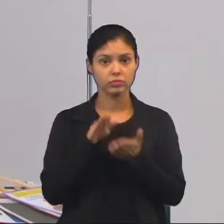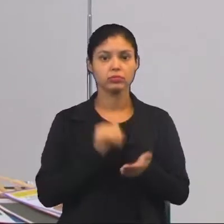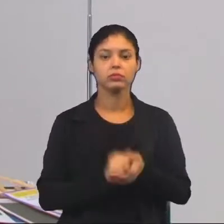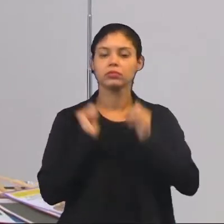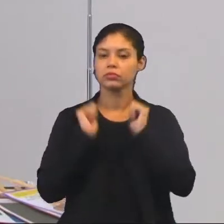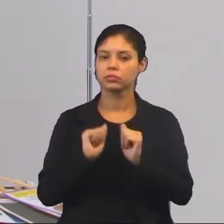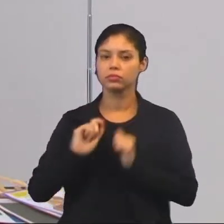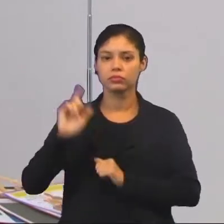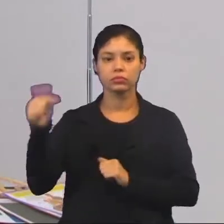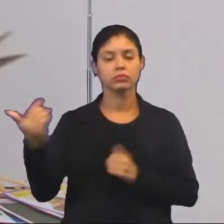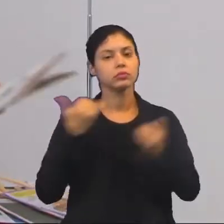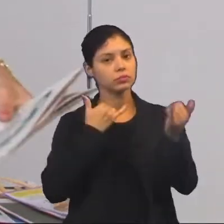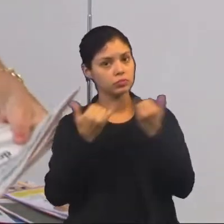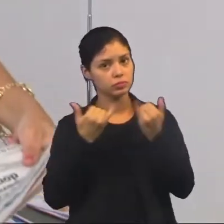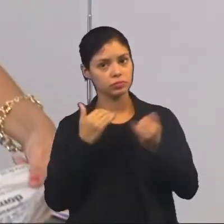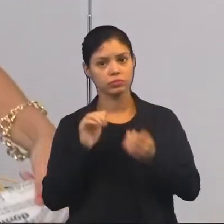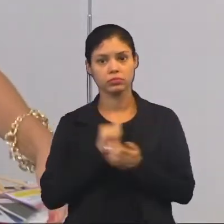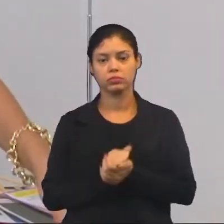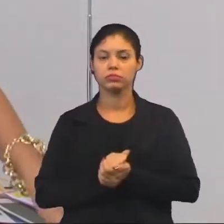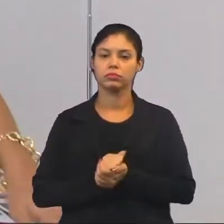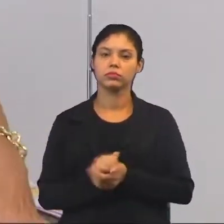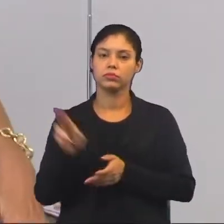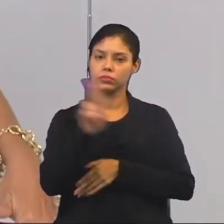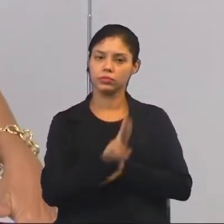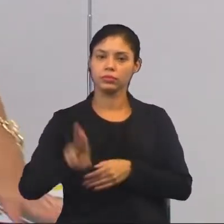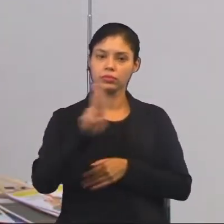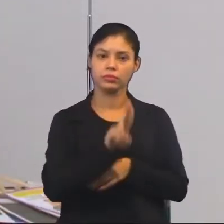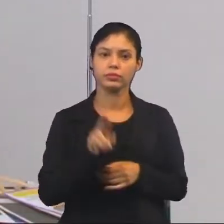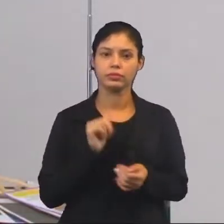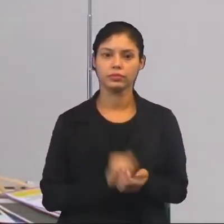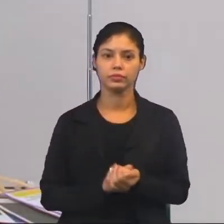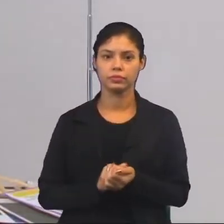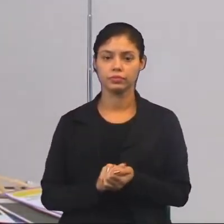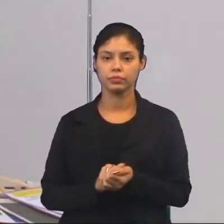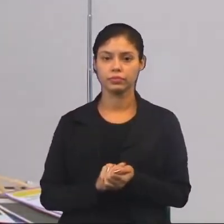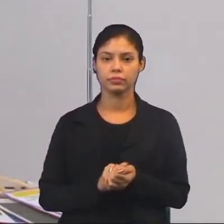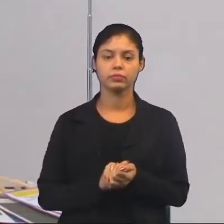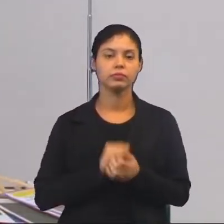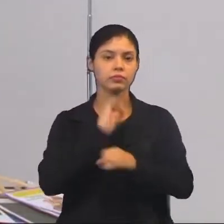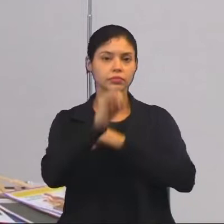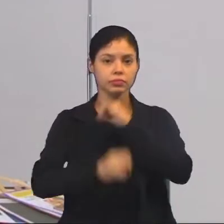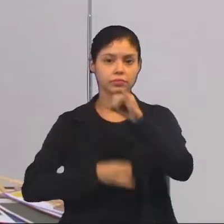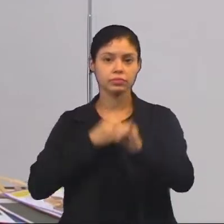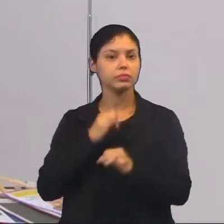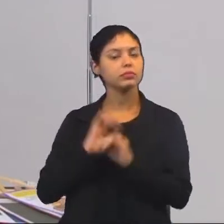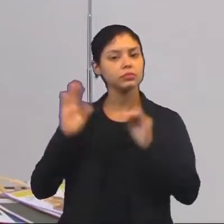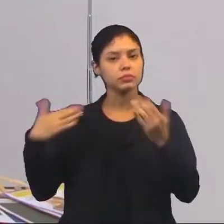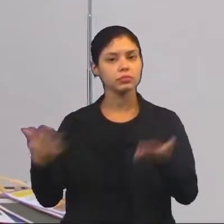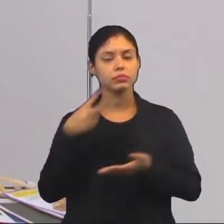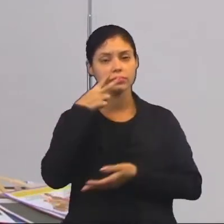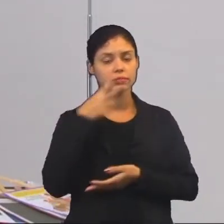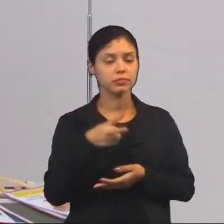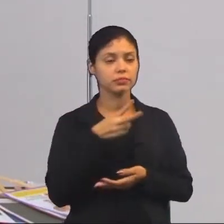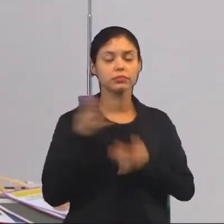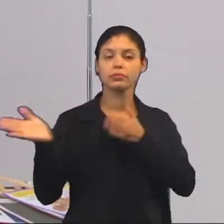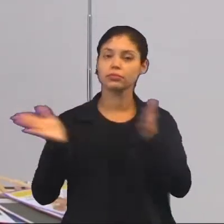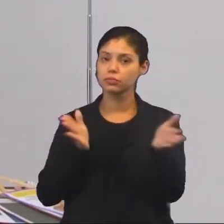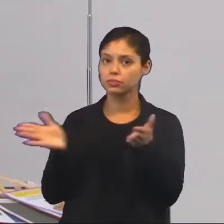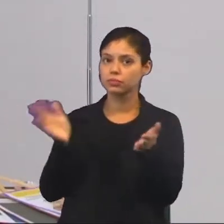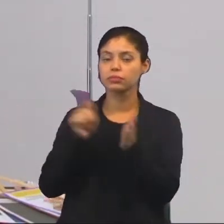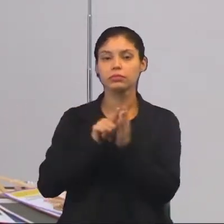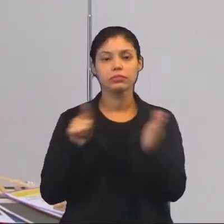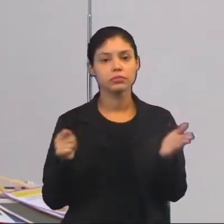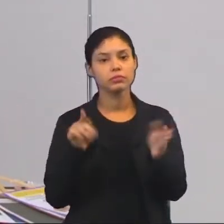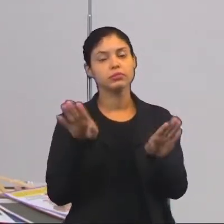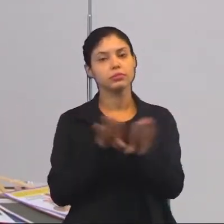impresso, nós também temos acesso usando uma página na internet, a qual nós vamos ter acesso ao